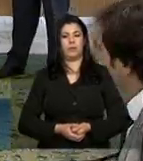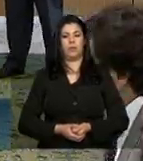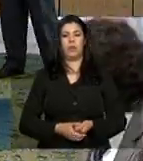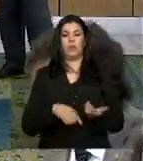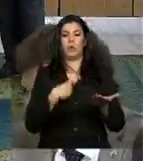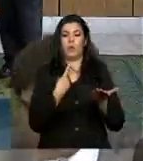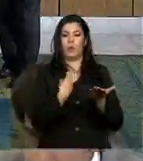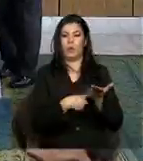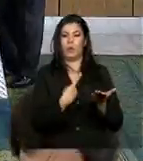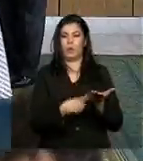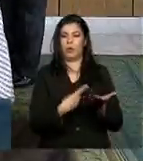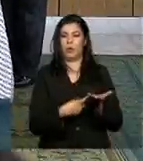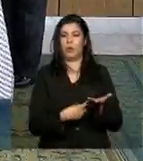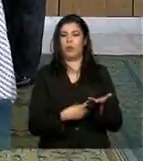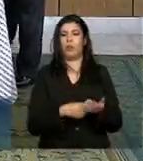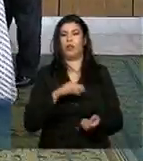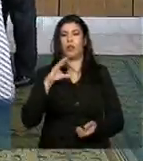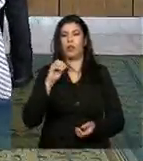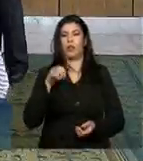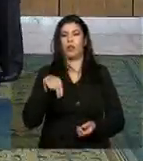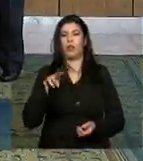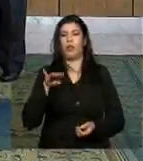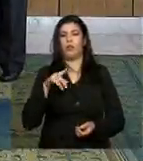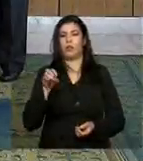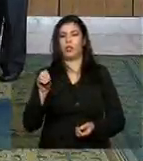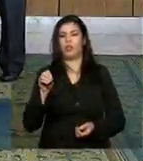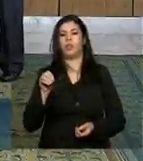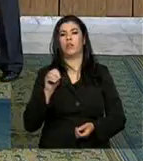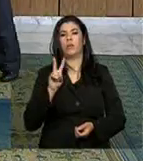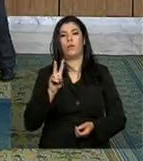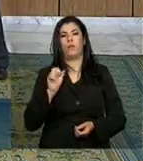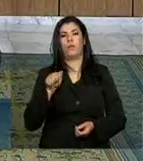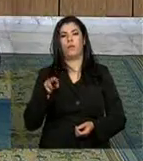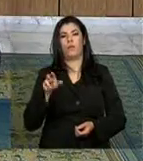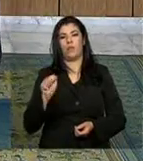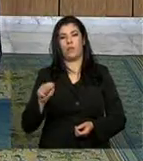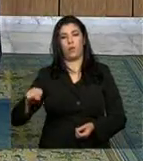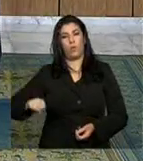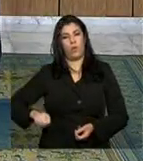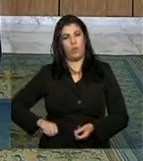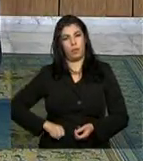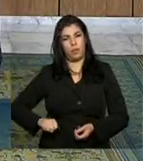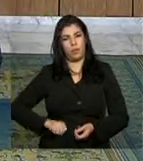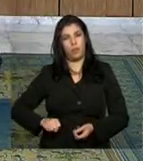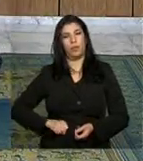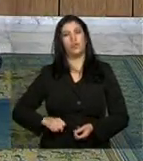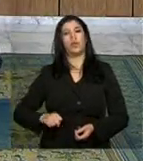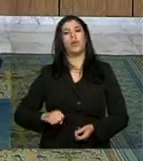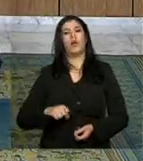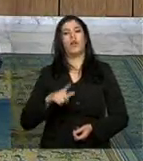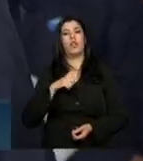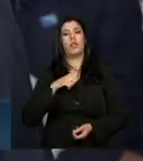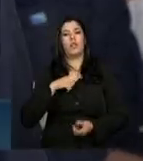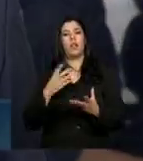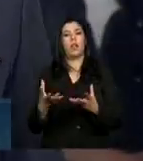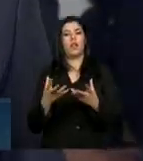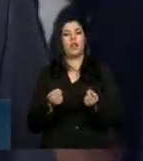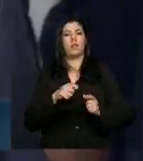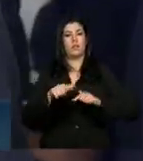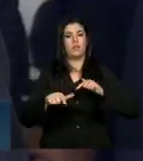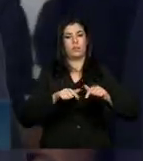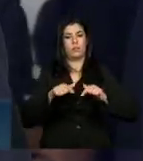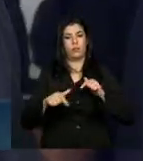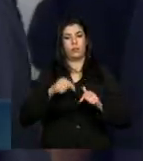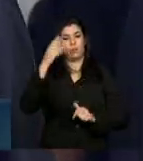De acordo com a Convenção de Viena sobre Relações Diplomáticas, o embaixador ou embaixadora assume oficialmente suas funções no país, então, a partir